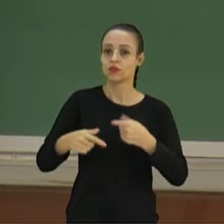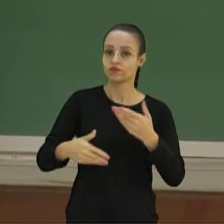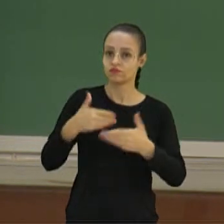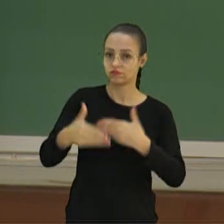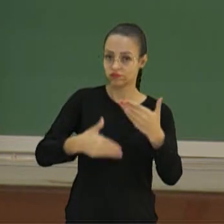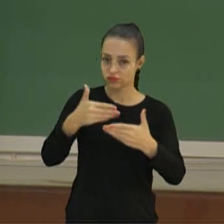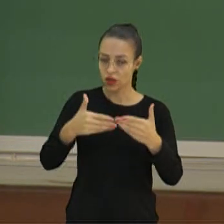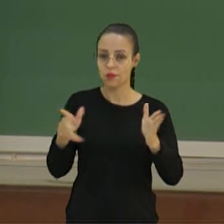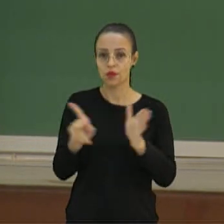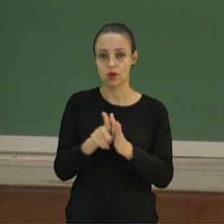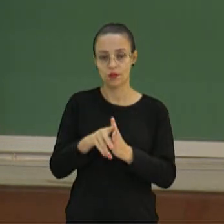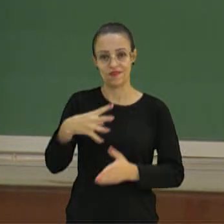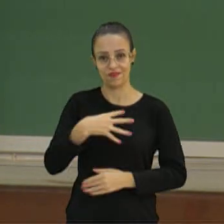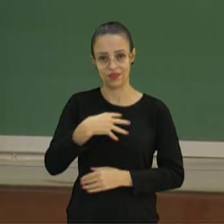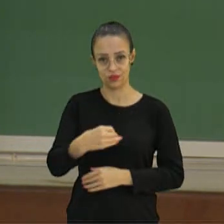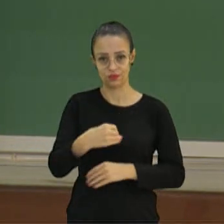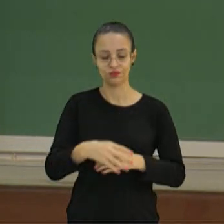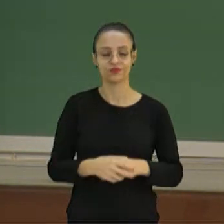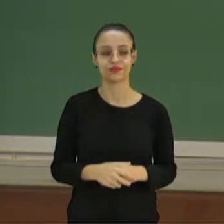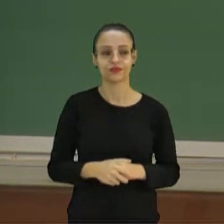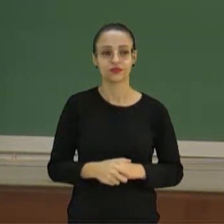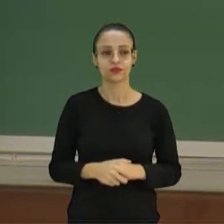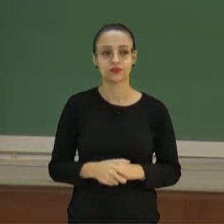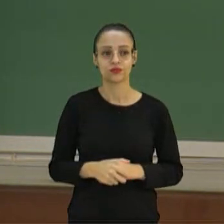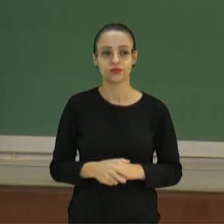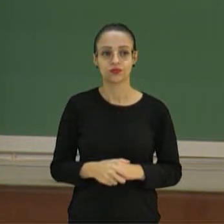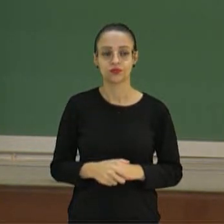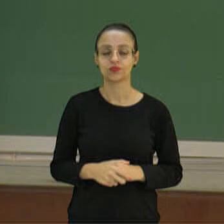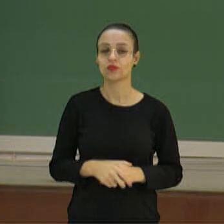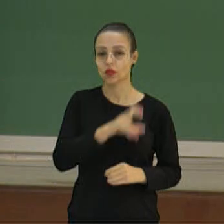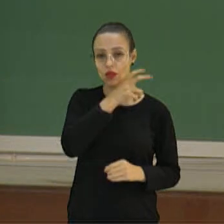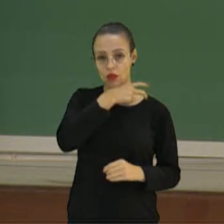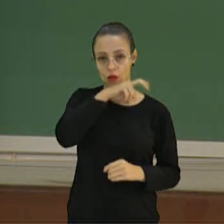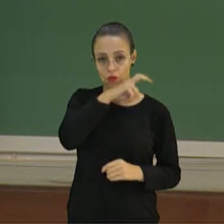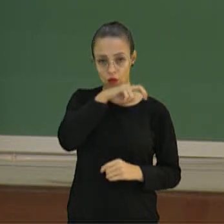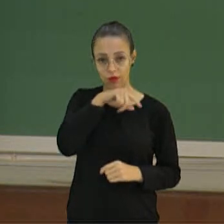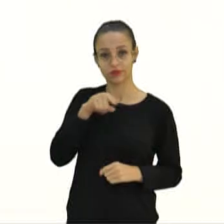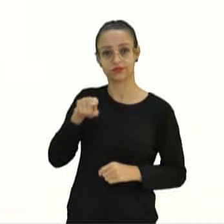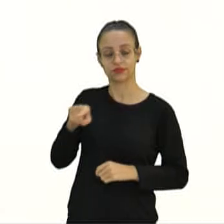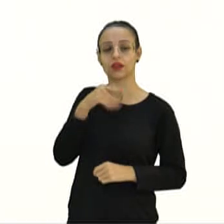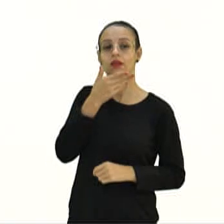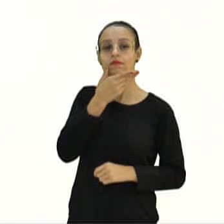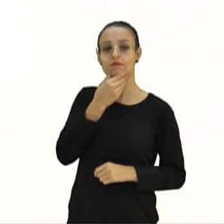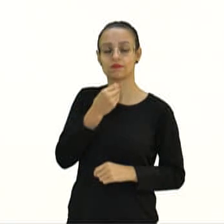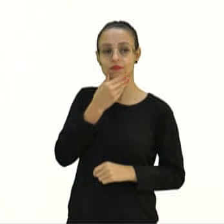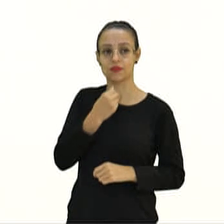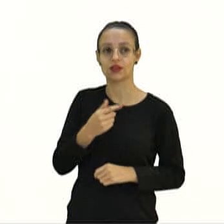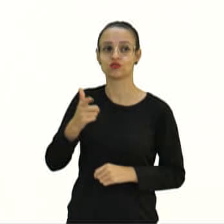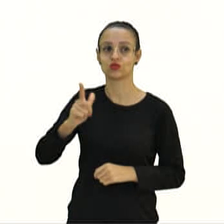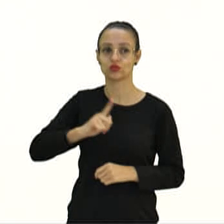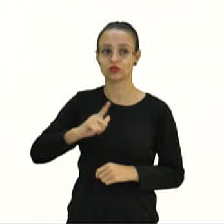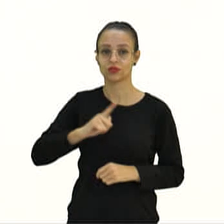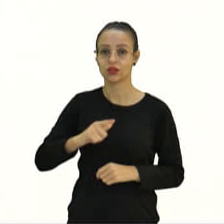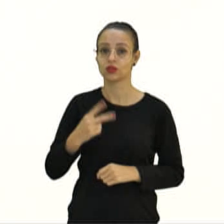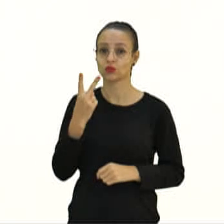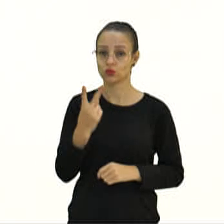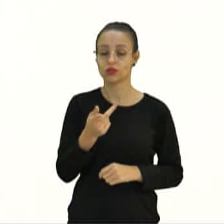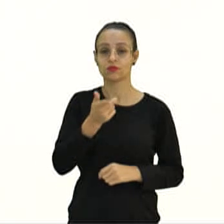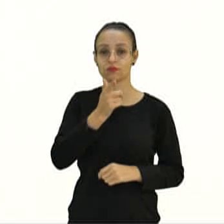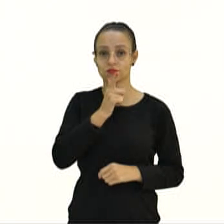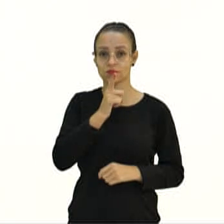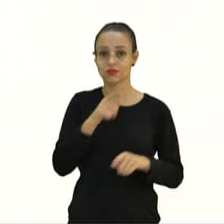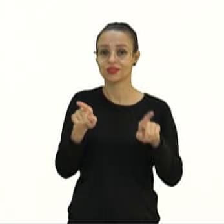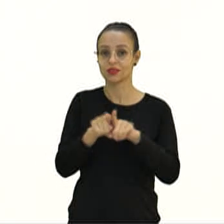o desenvolvimento desse filhote. Quando a gente fala de cobras, os machos, eles possuem 2 pênis e